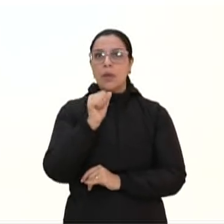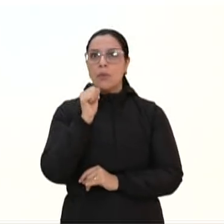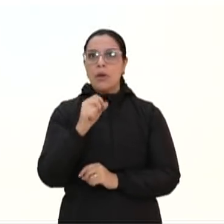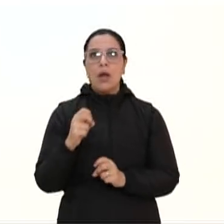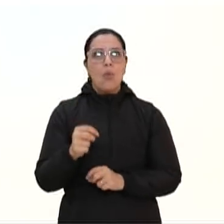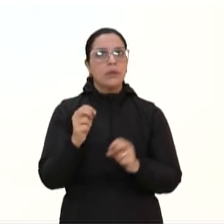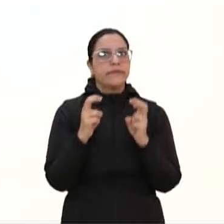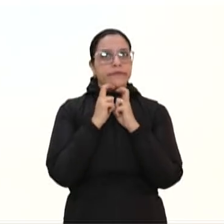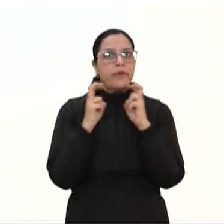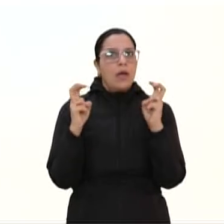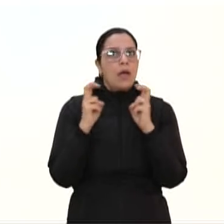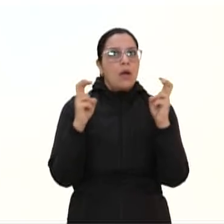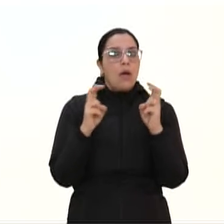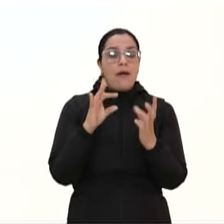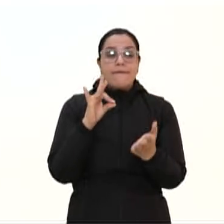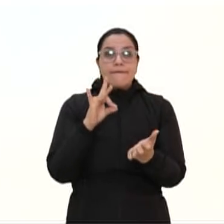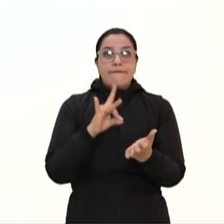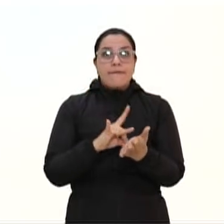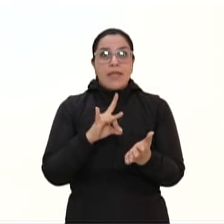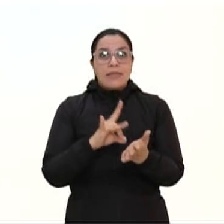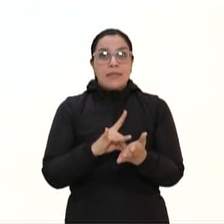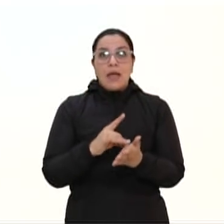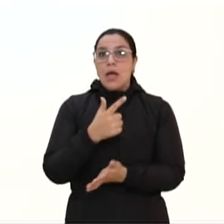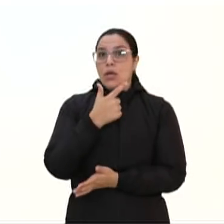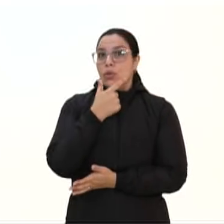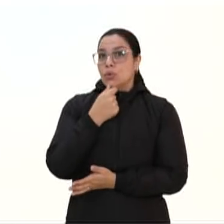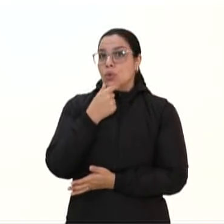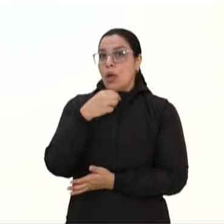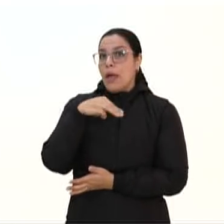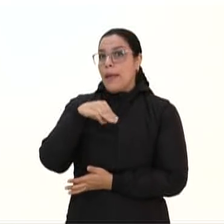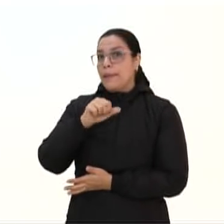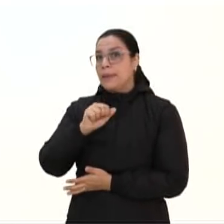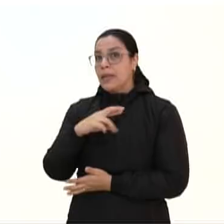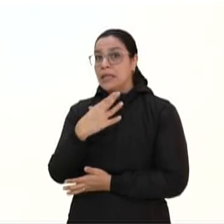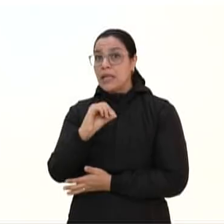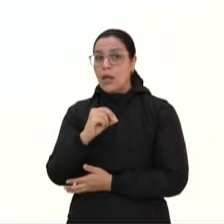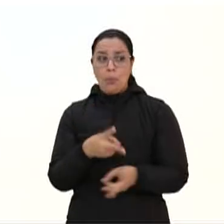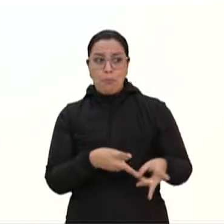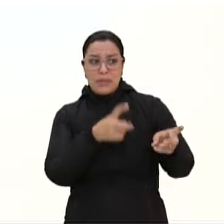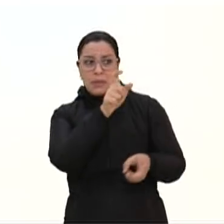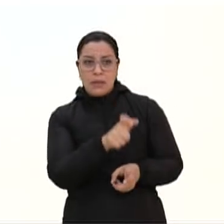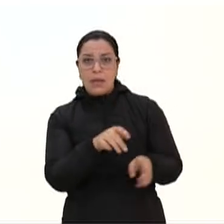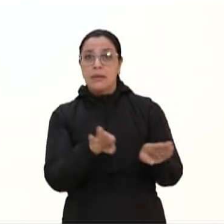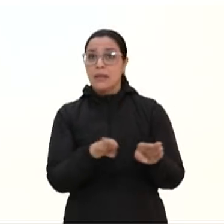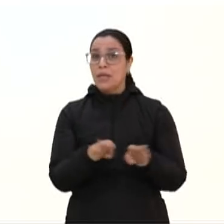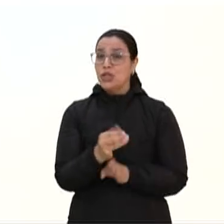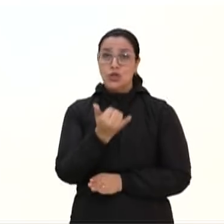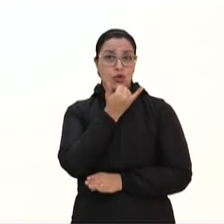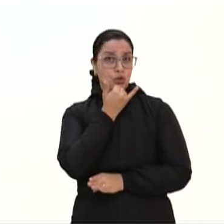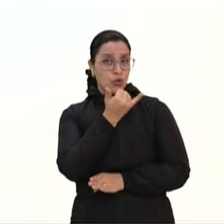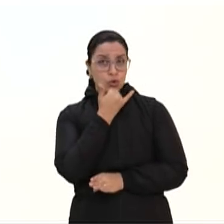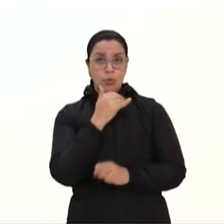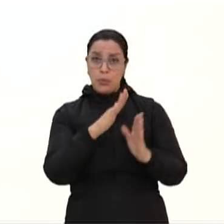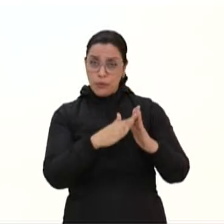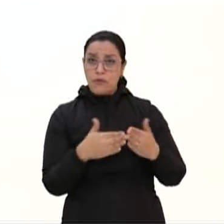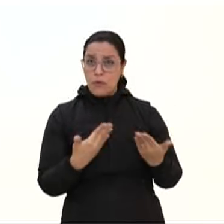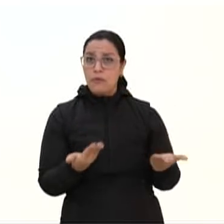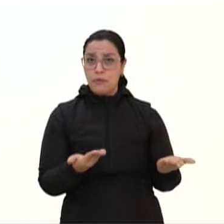Continuando, e já vamos finalizar esse texto, e esse texto é de Fernando Sabino, já falamos sobre